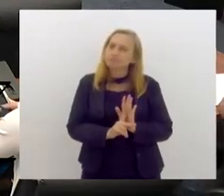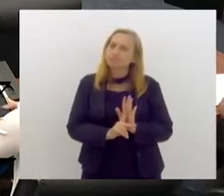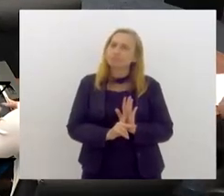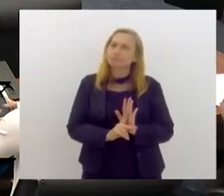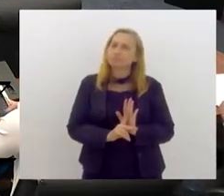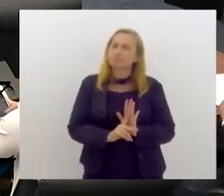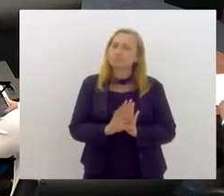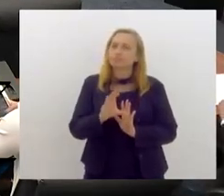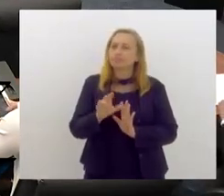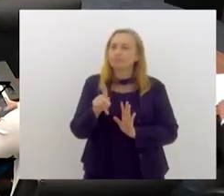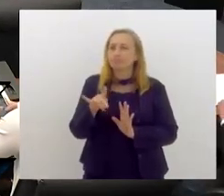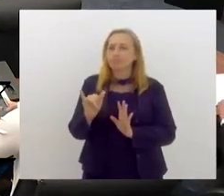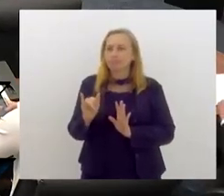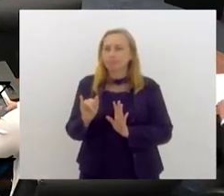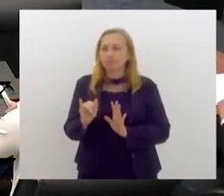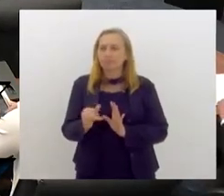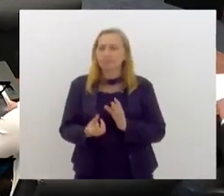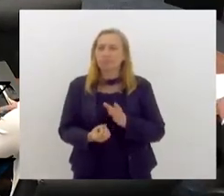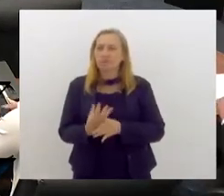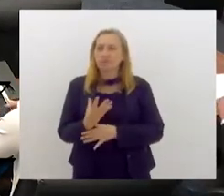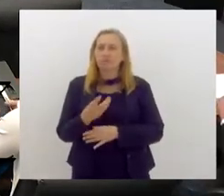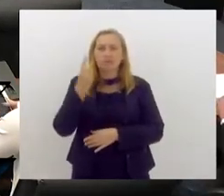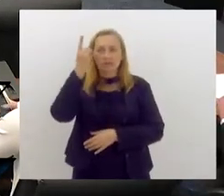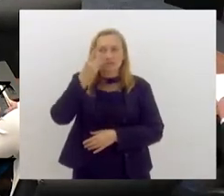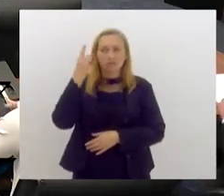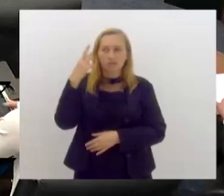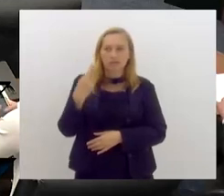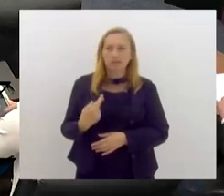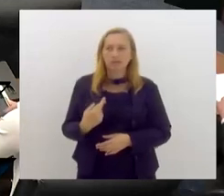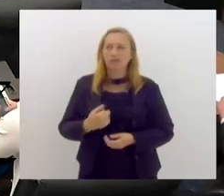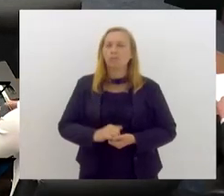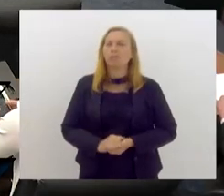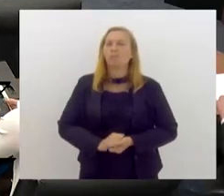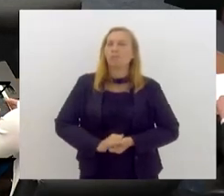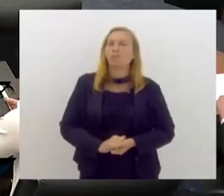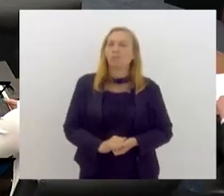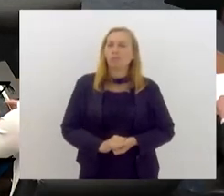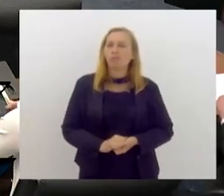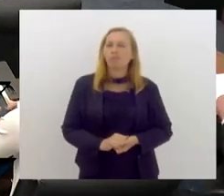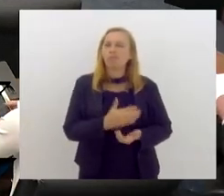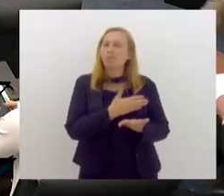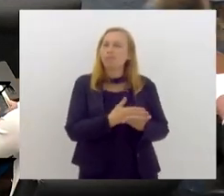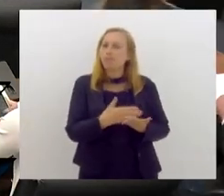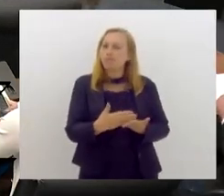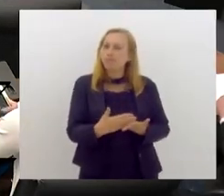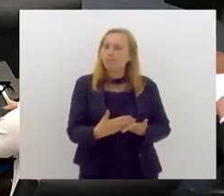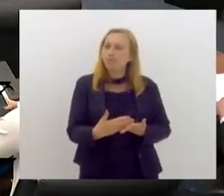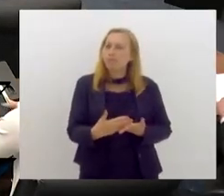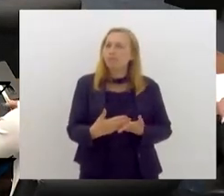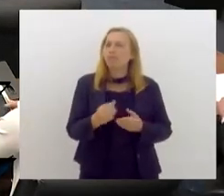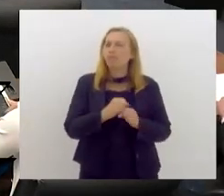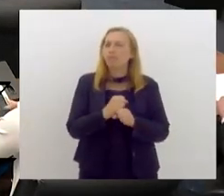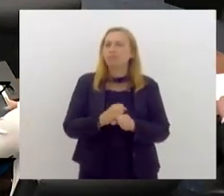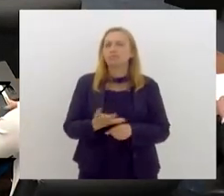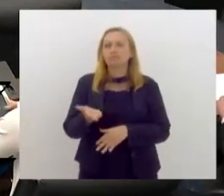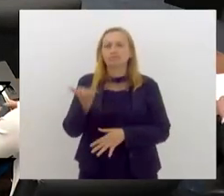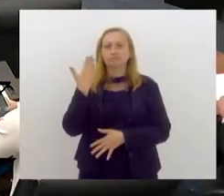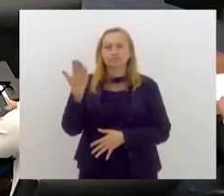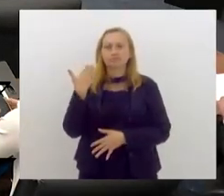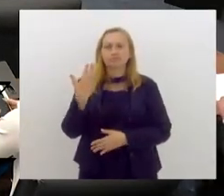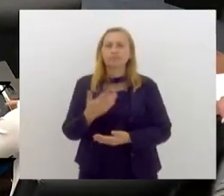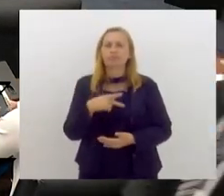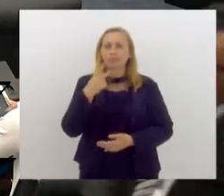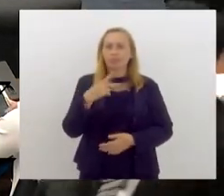de uma CPI presidida pela deputada Renata Souza, que no início da legislatura passada